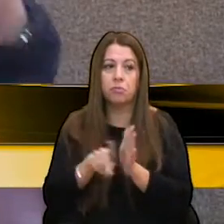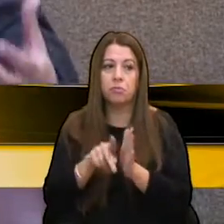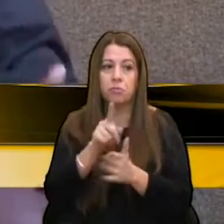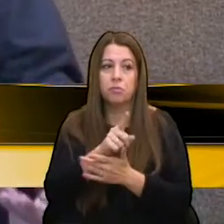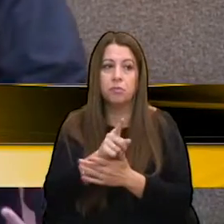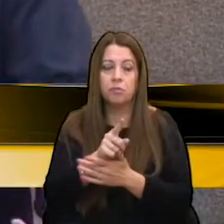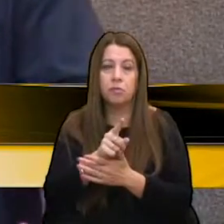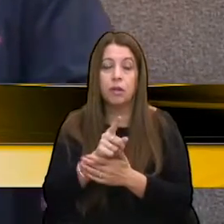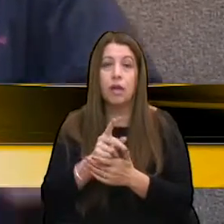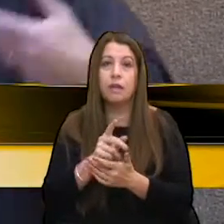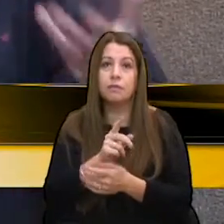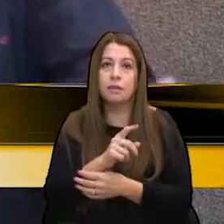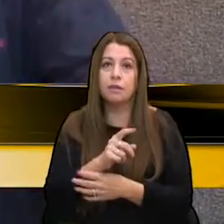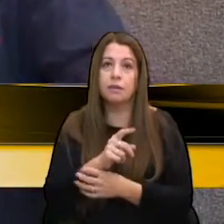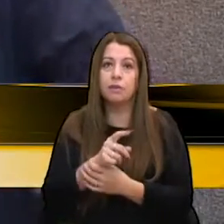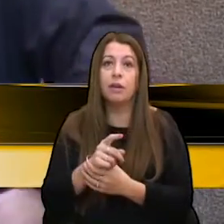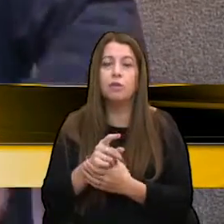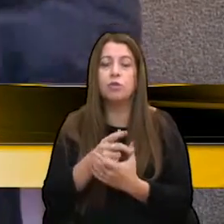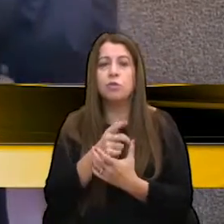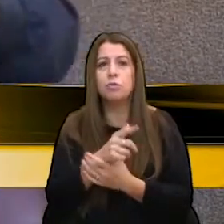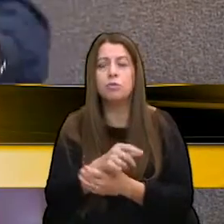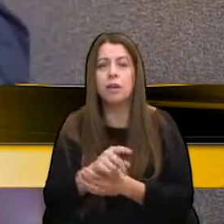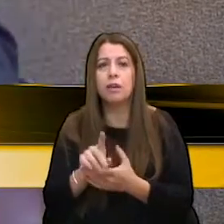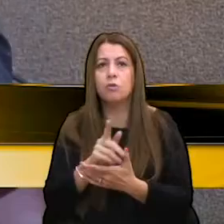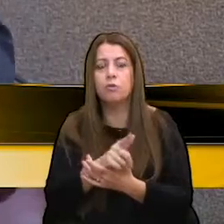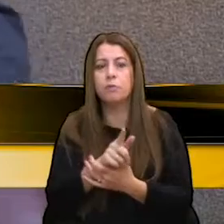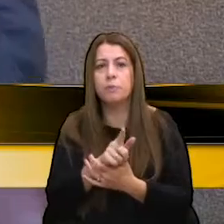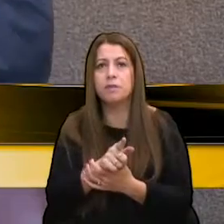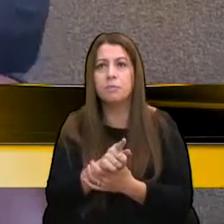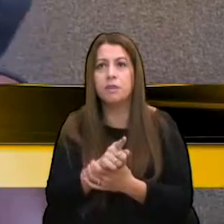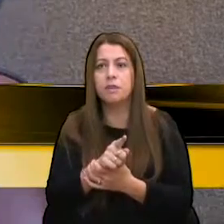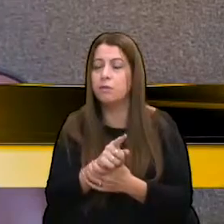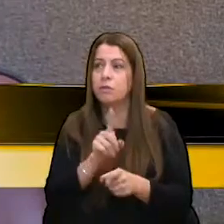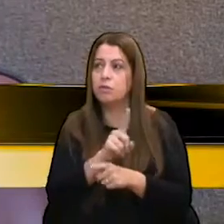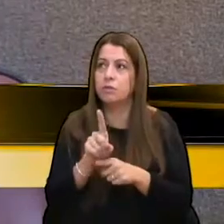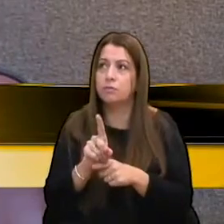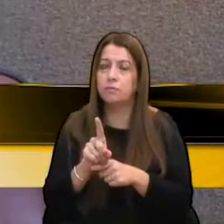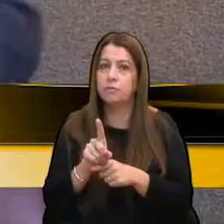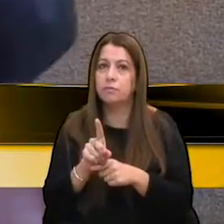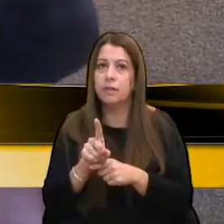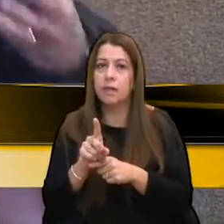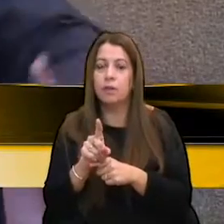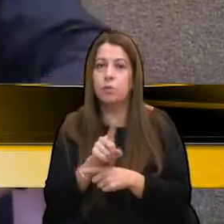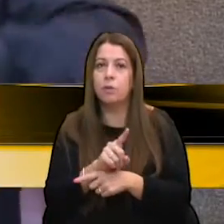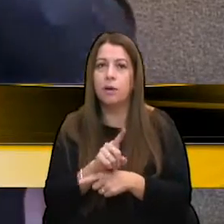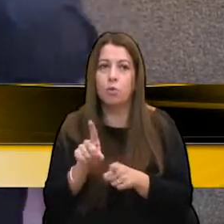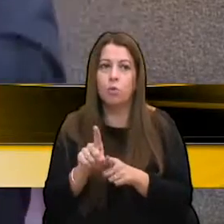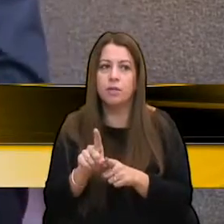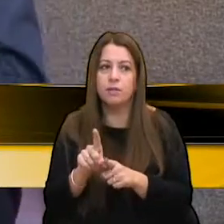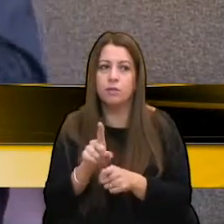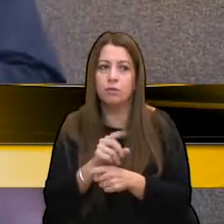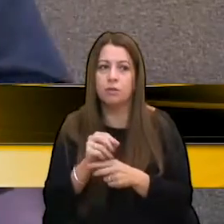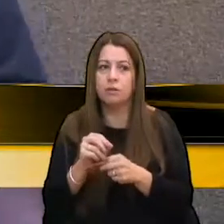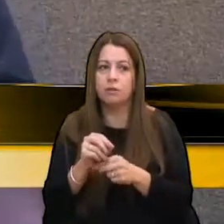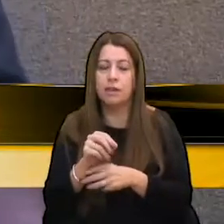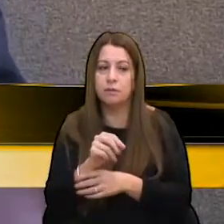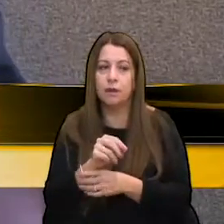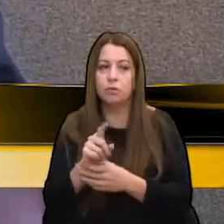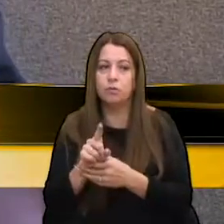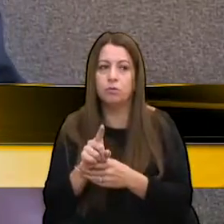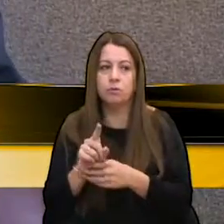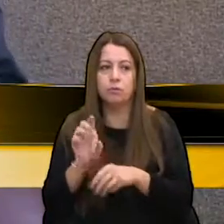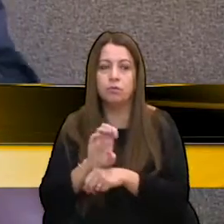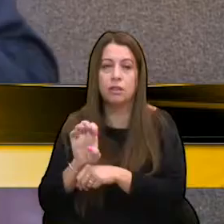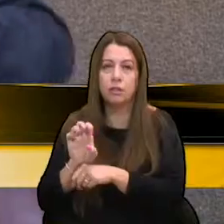podem auxiliar na manutenção, na estruturação de escolas, na conservação de escolas estaduais.